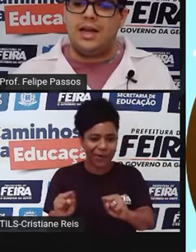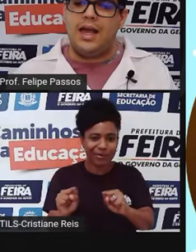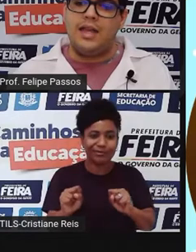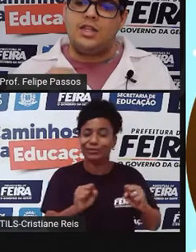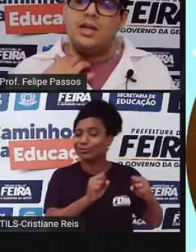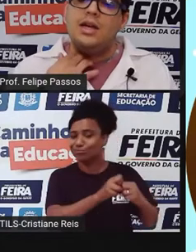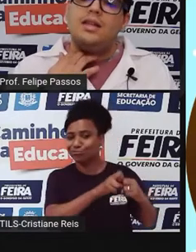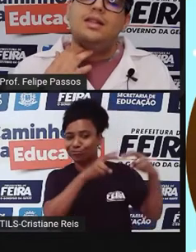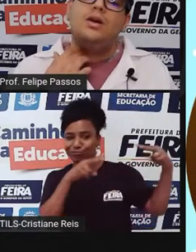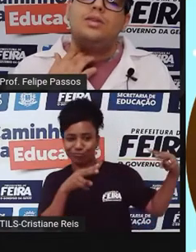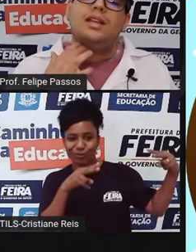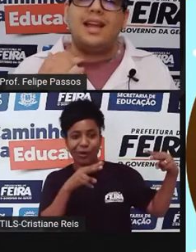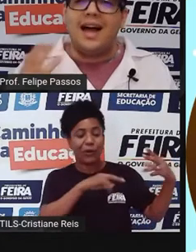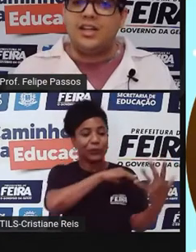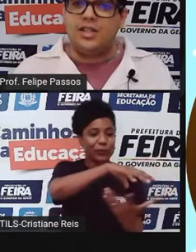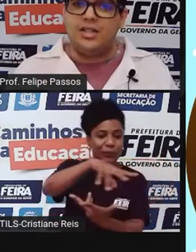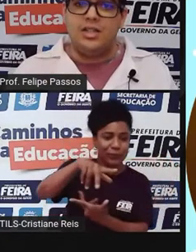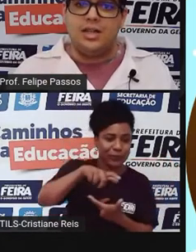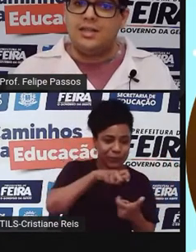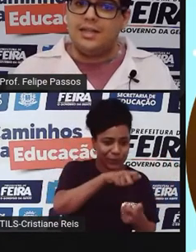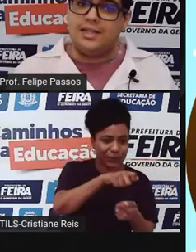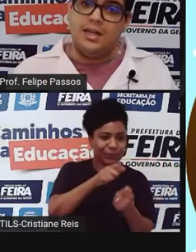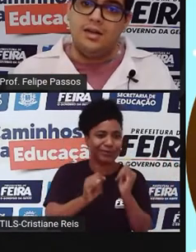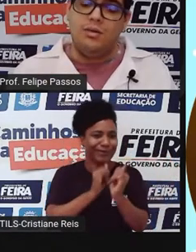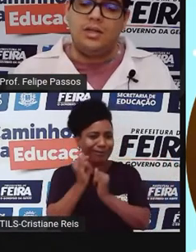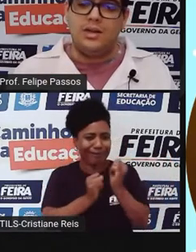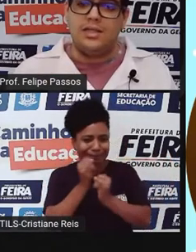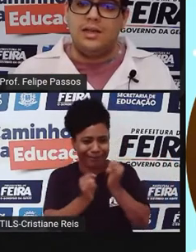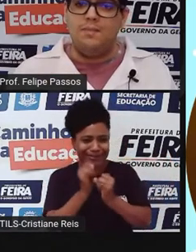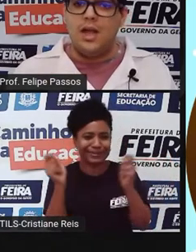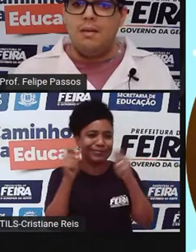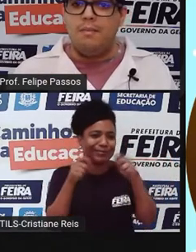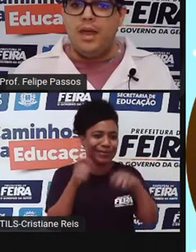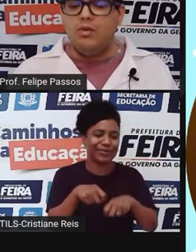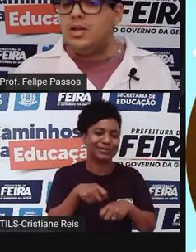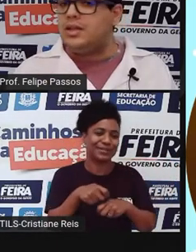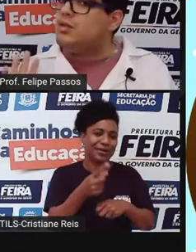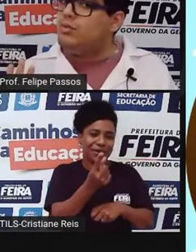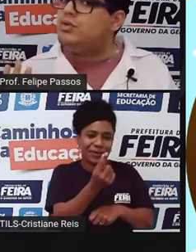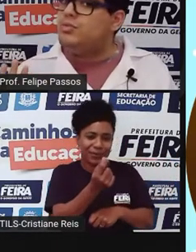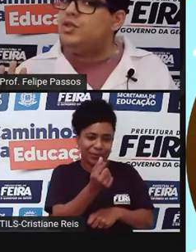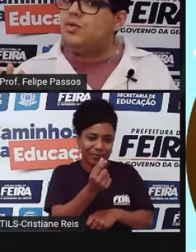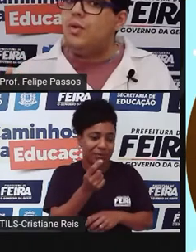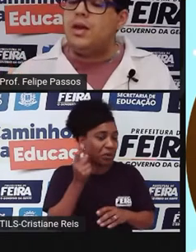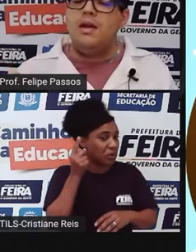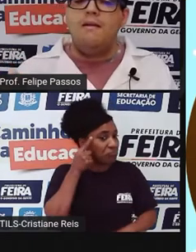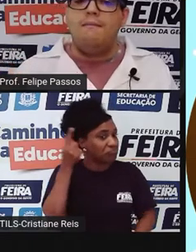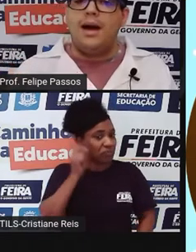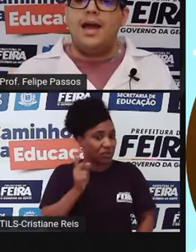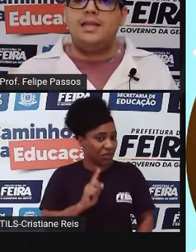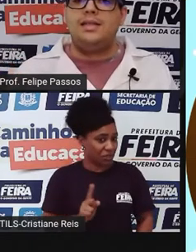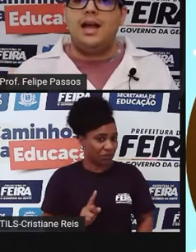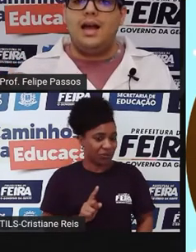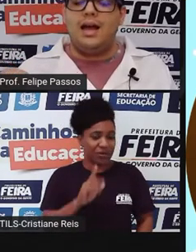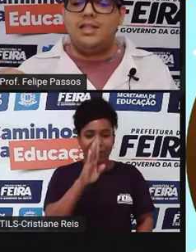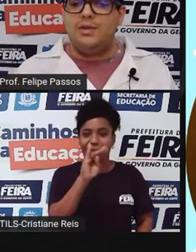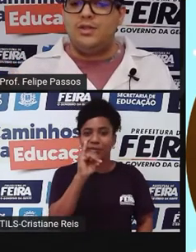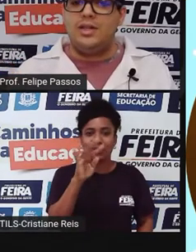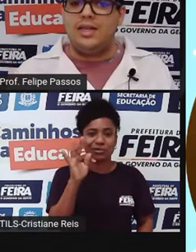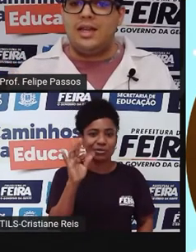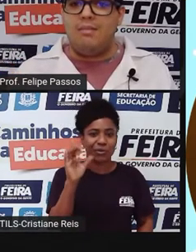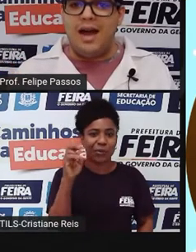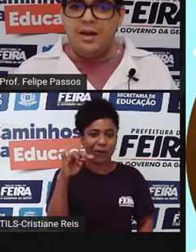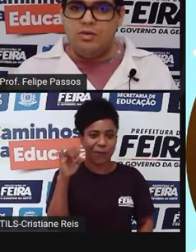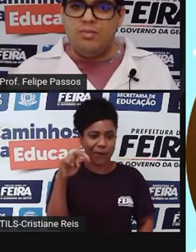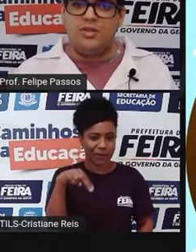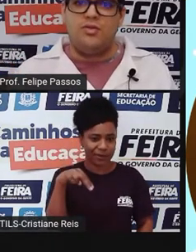à internet, não tem taxas de transação. Então, assim, eu não entendo muito de Bitcoin, mas as